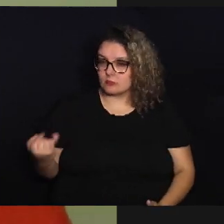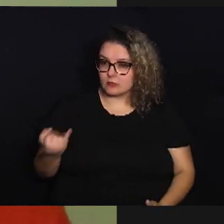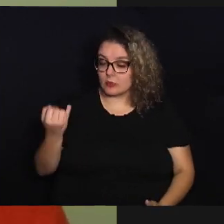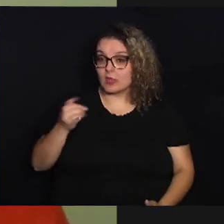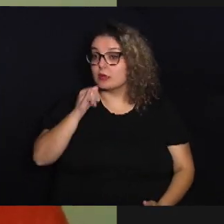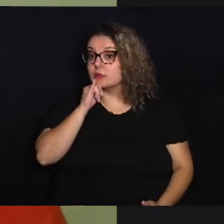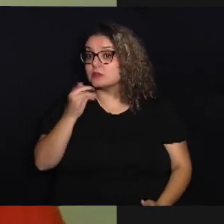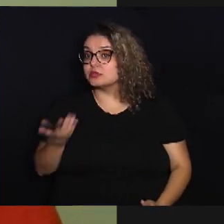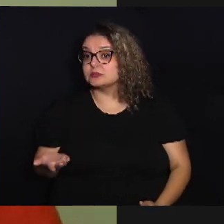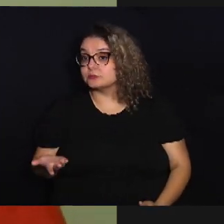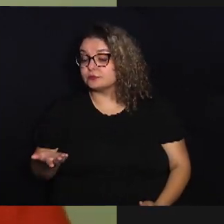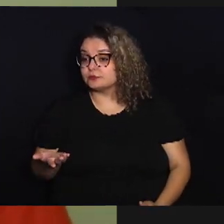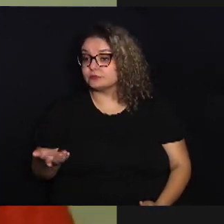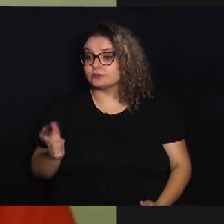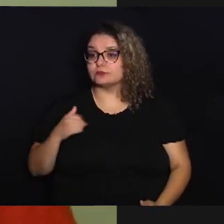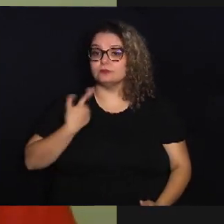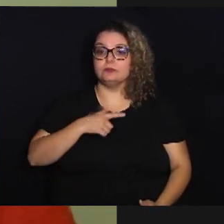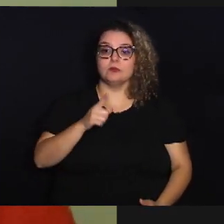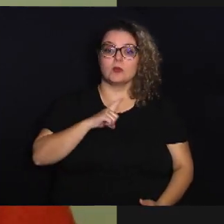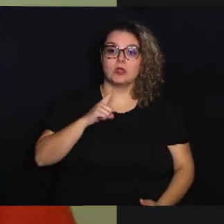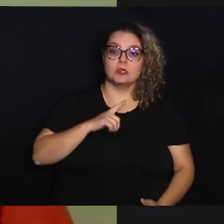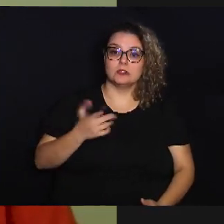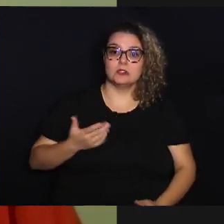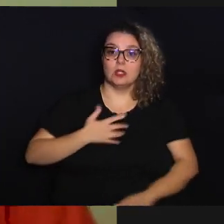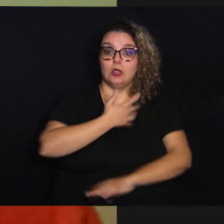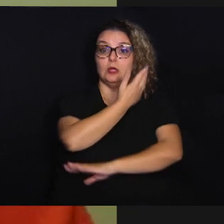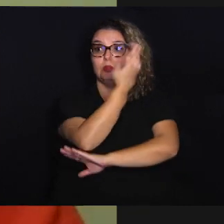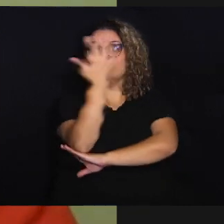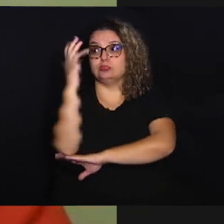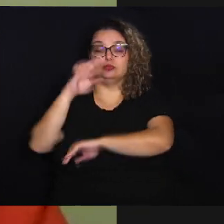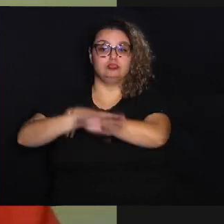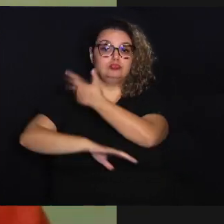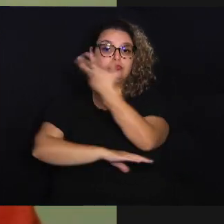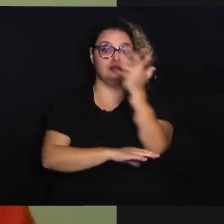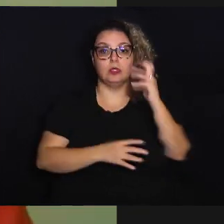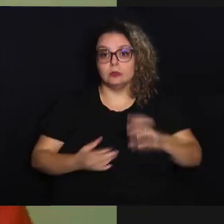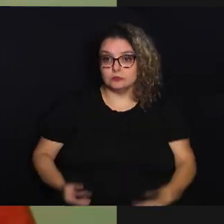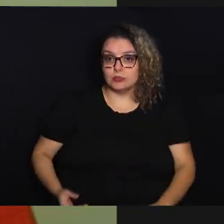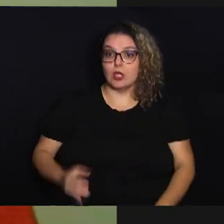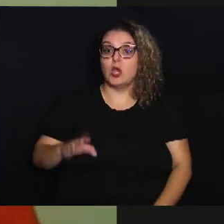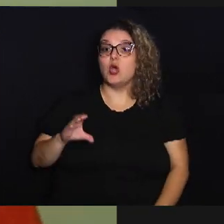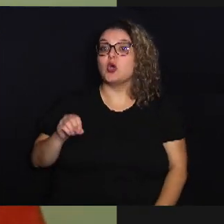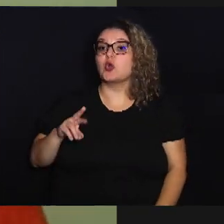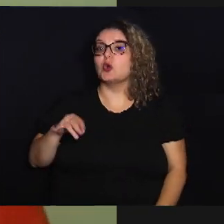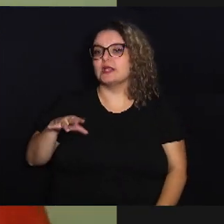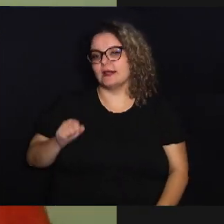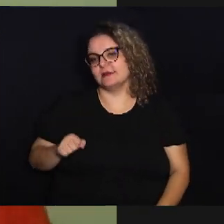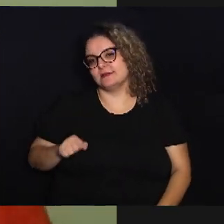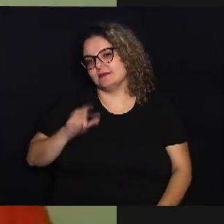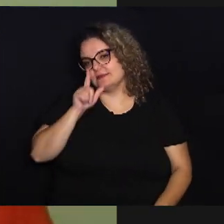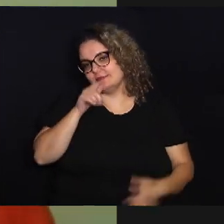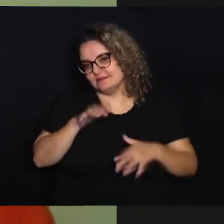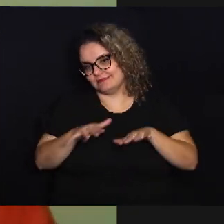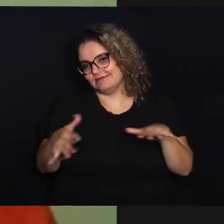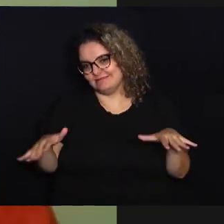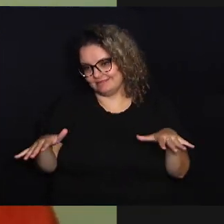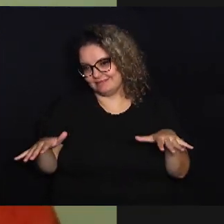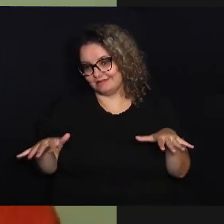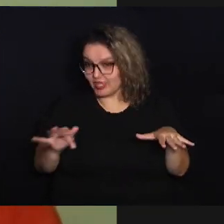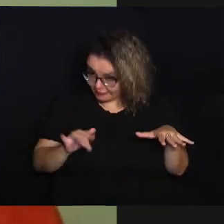essa importância, mas, por exemplo, nós temos florestas de corais debaixo d'água, né?